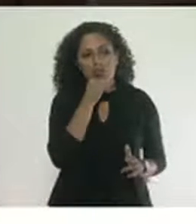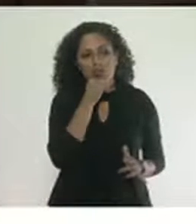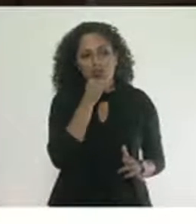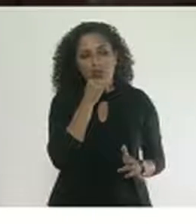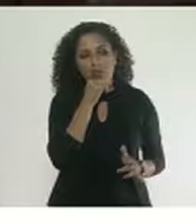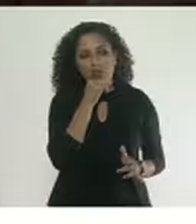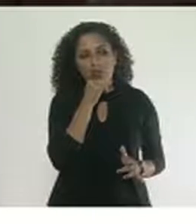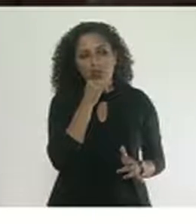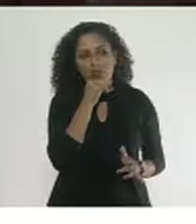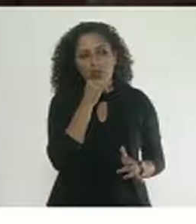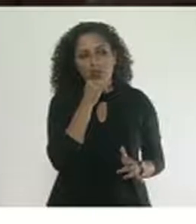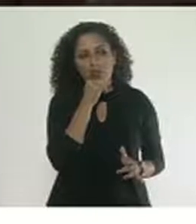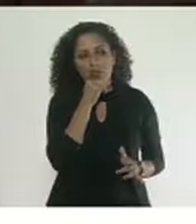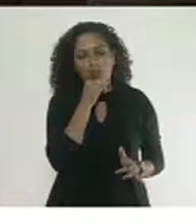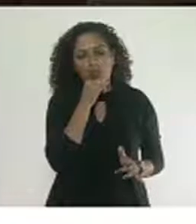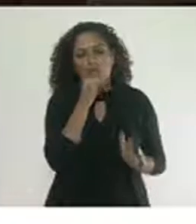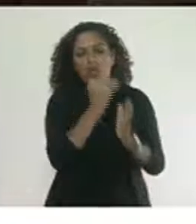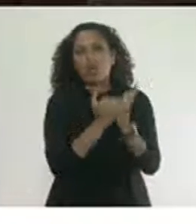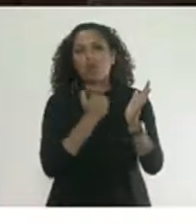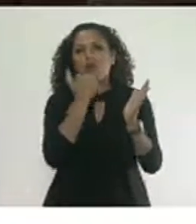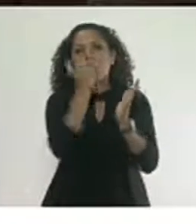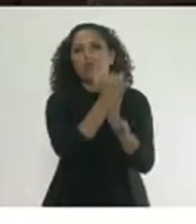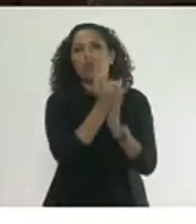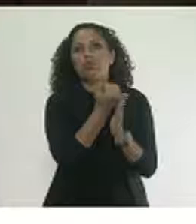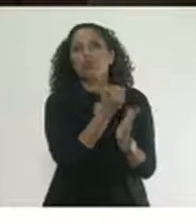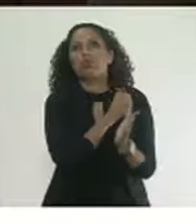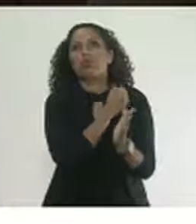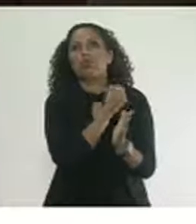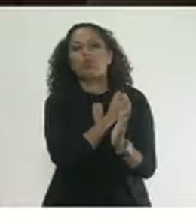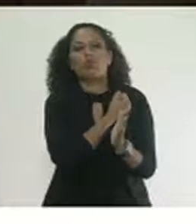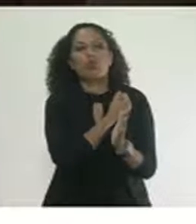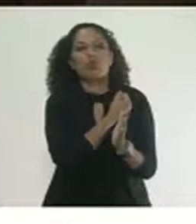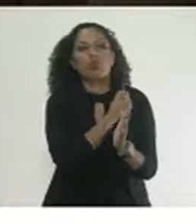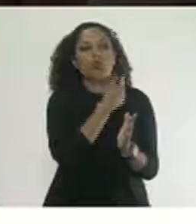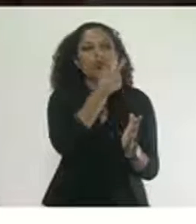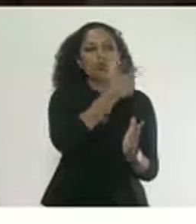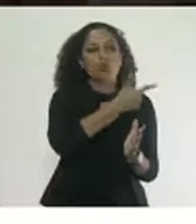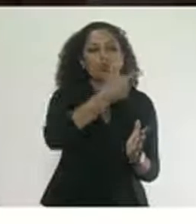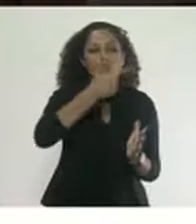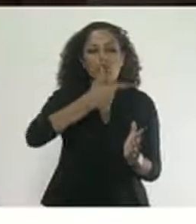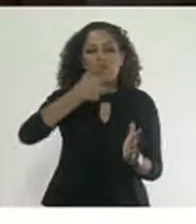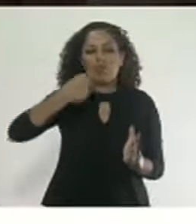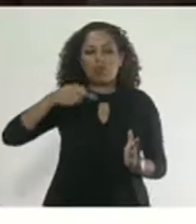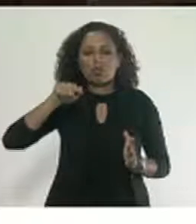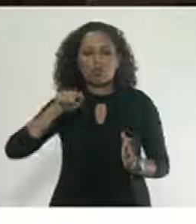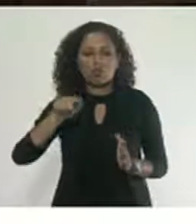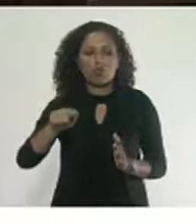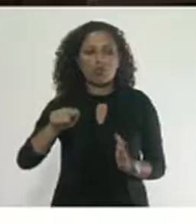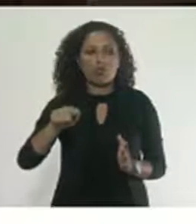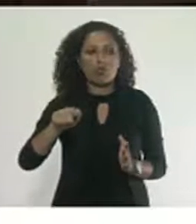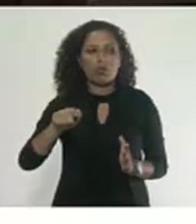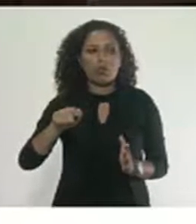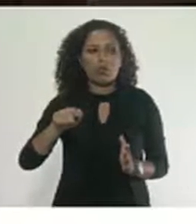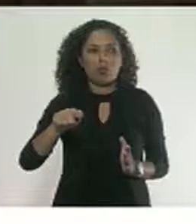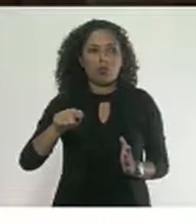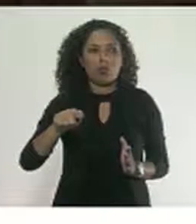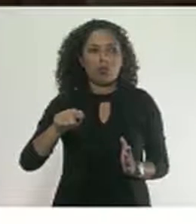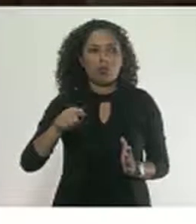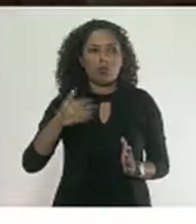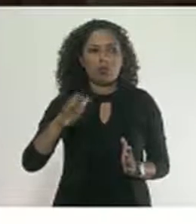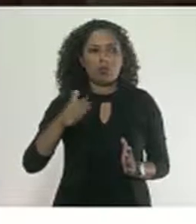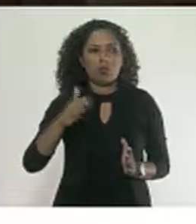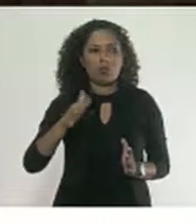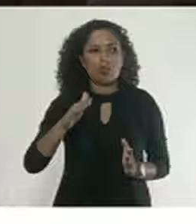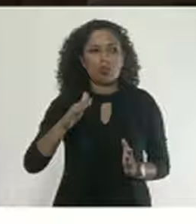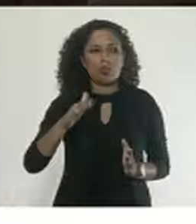subiu um número, no mesmo período de 5 anos, de 227 mil unidades,